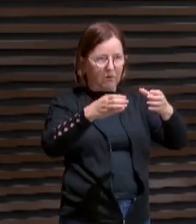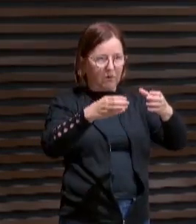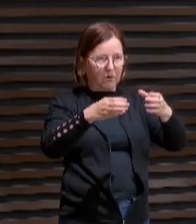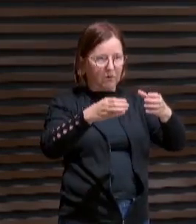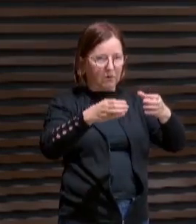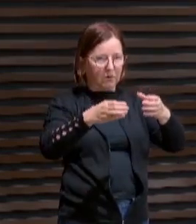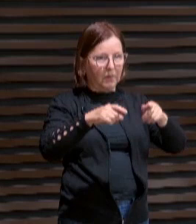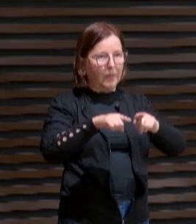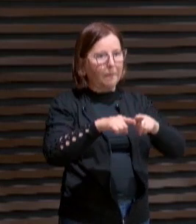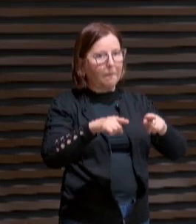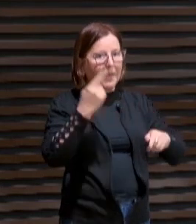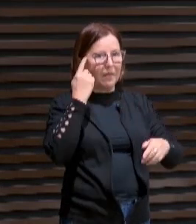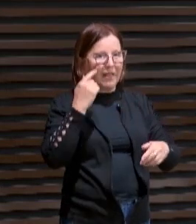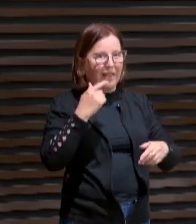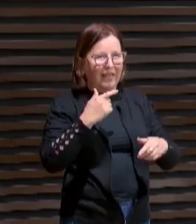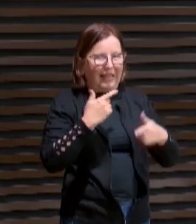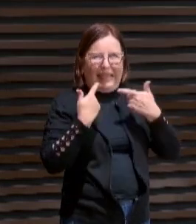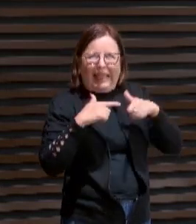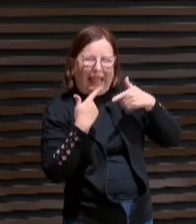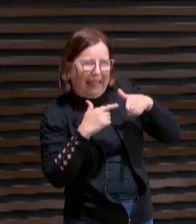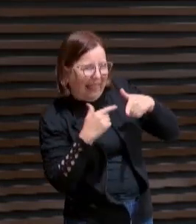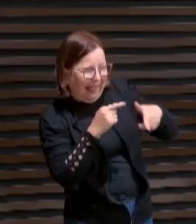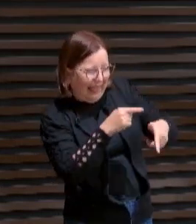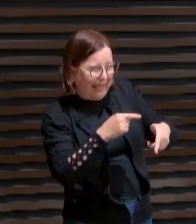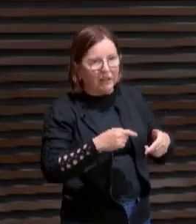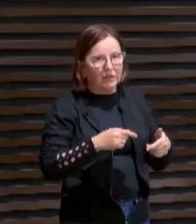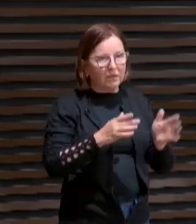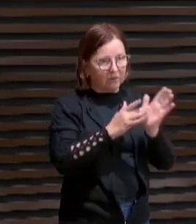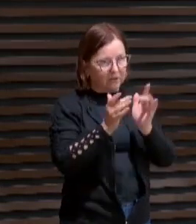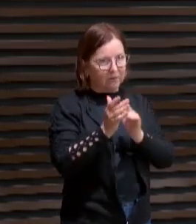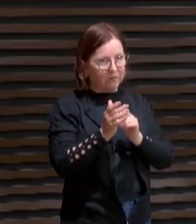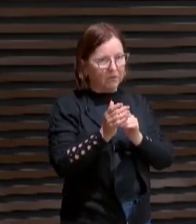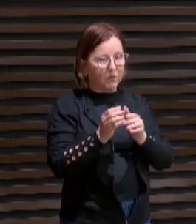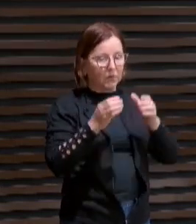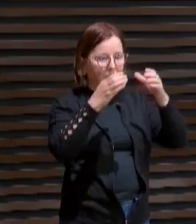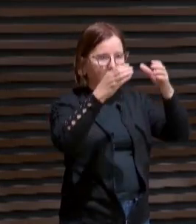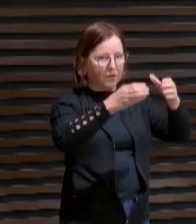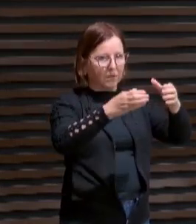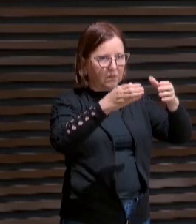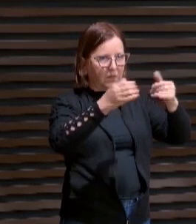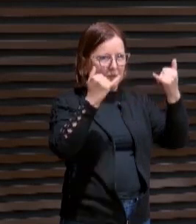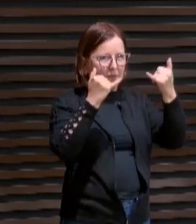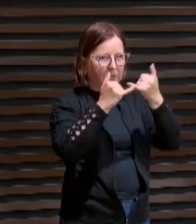Para zombarem de Jesus, eles puseram uma coroa.